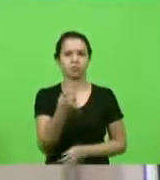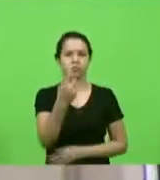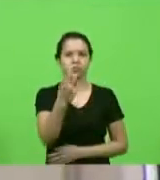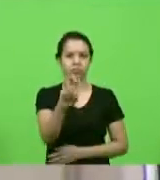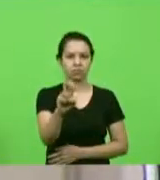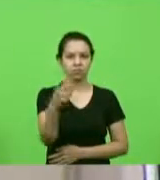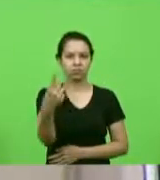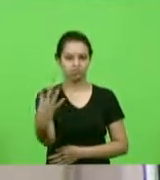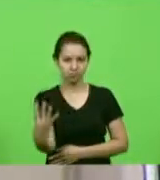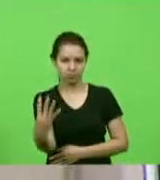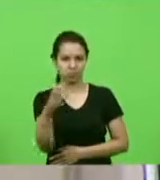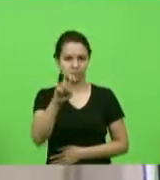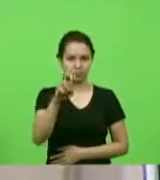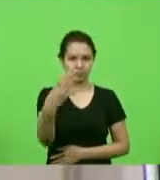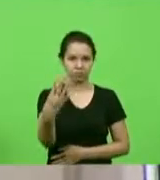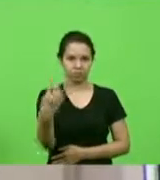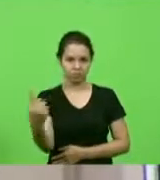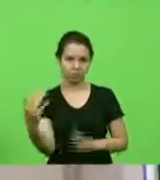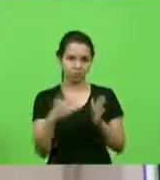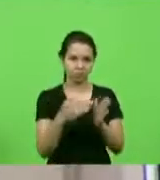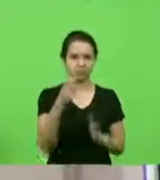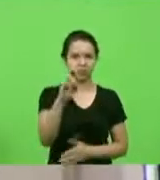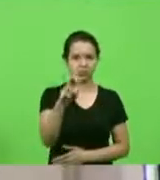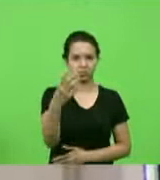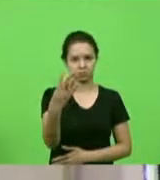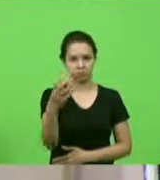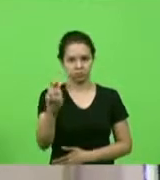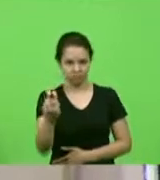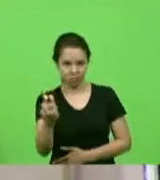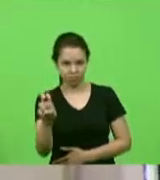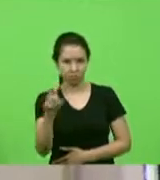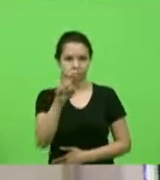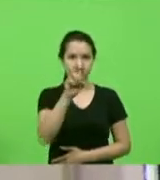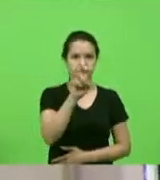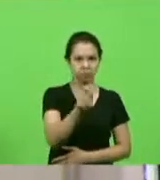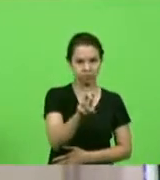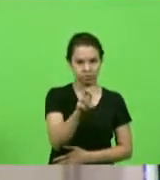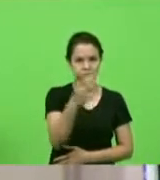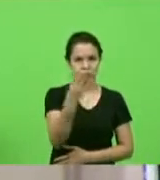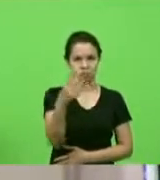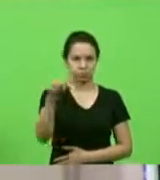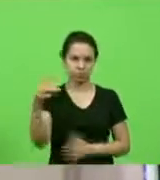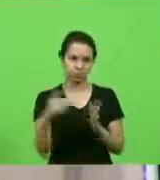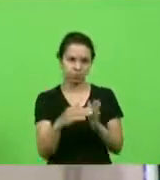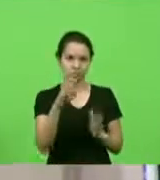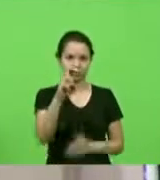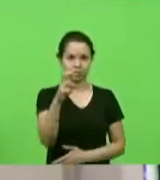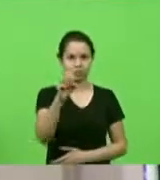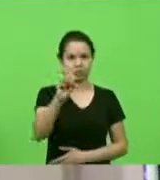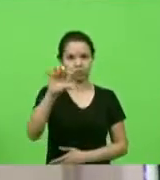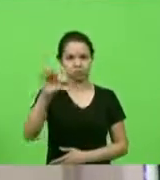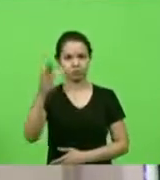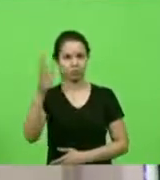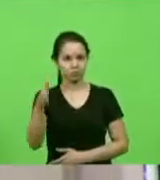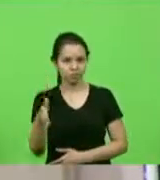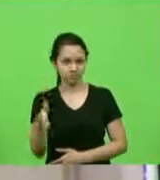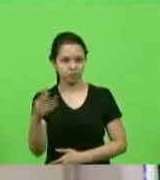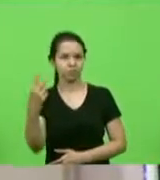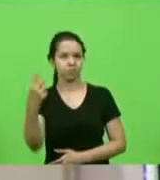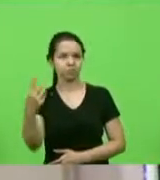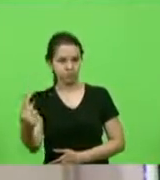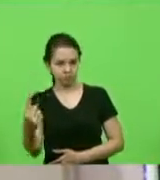541 a 545 e 547 a 589 barra 2021.